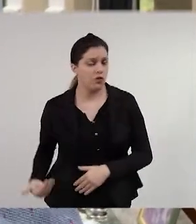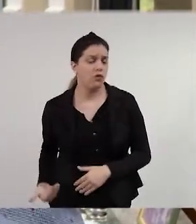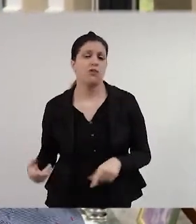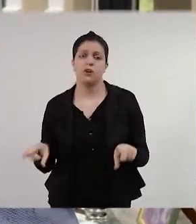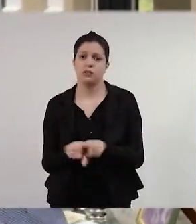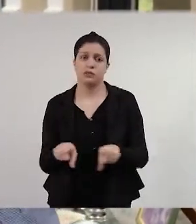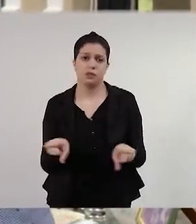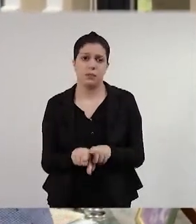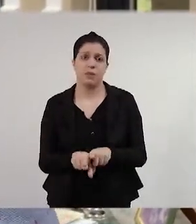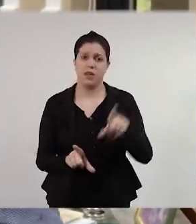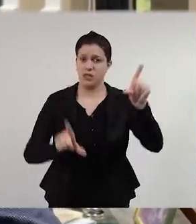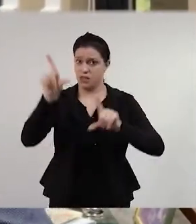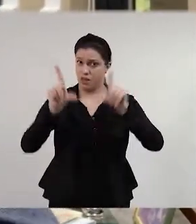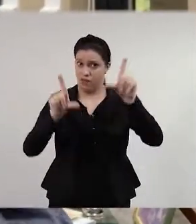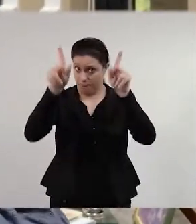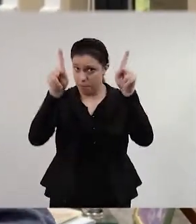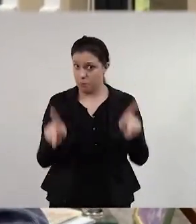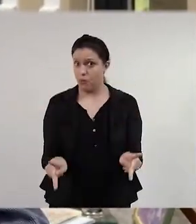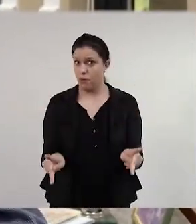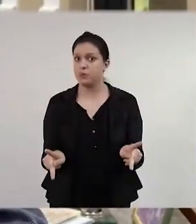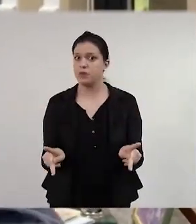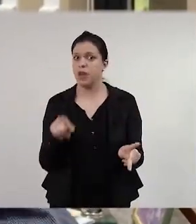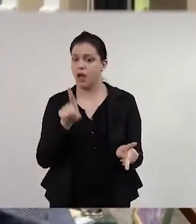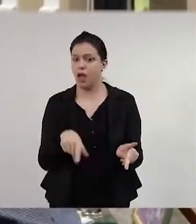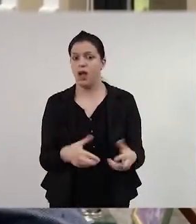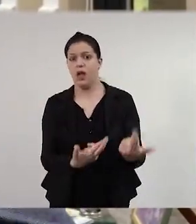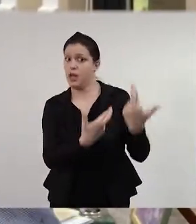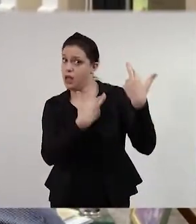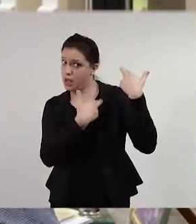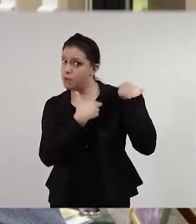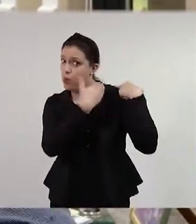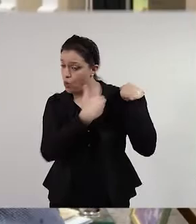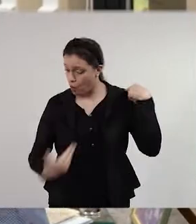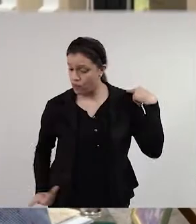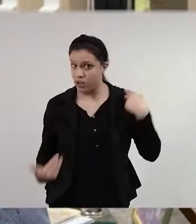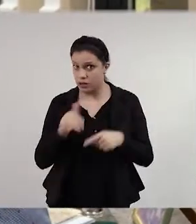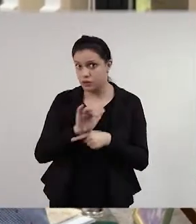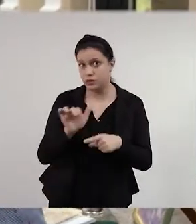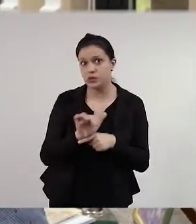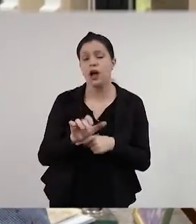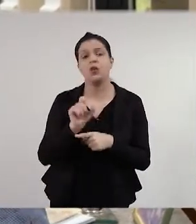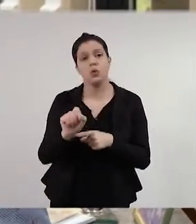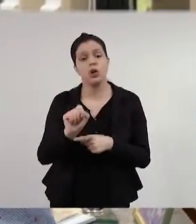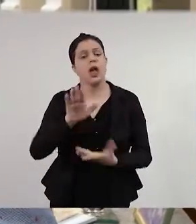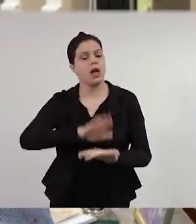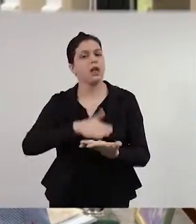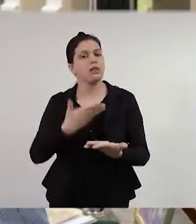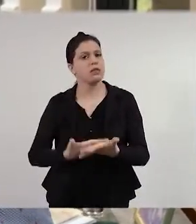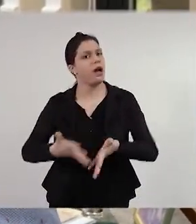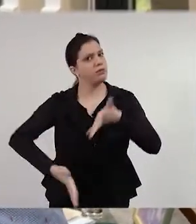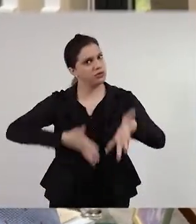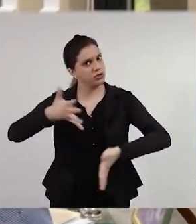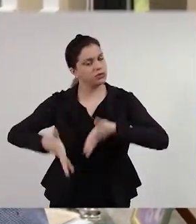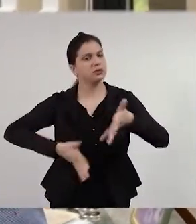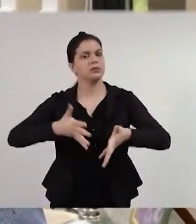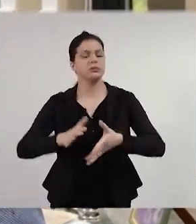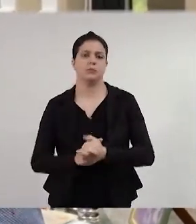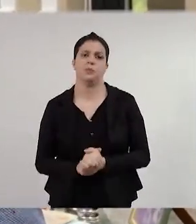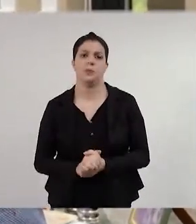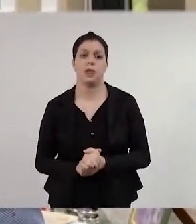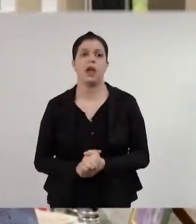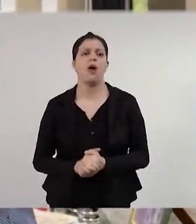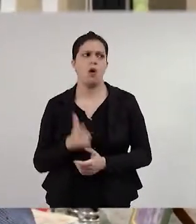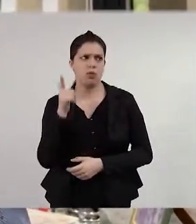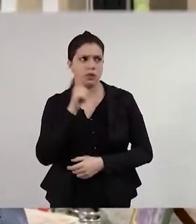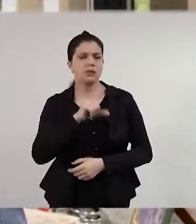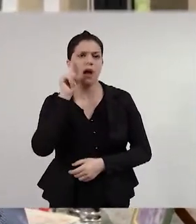oficiais e também na TV pública, de responsabilidade do governo do estado, intérpretes de Libras